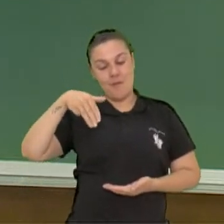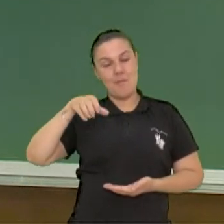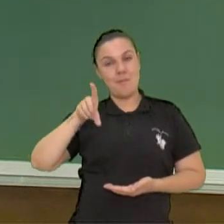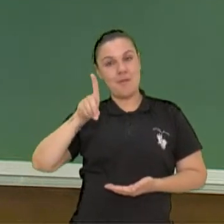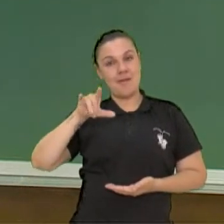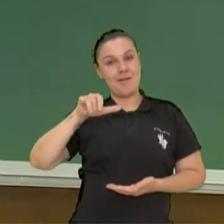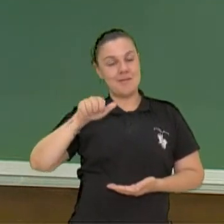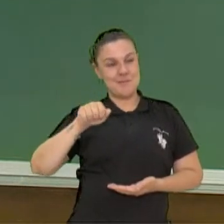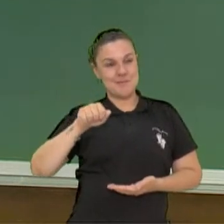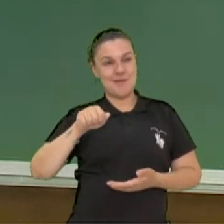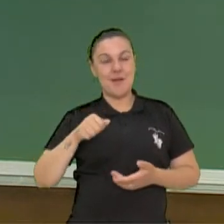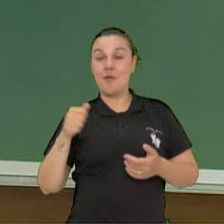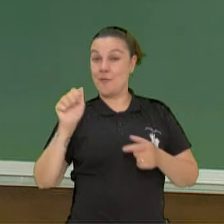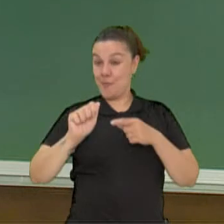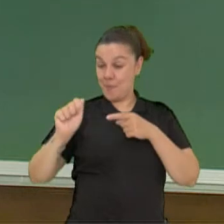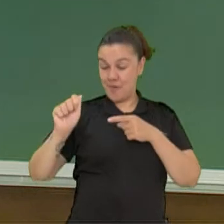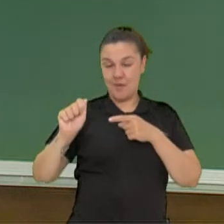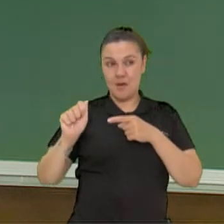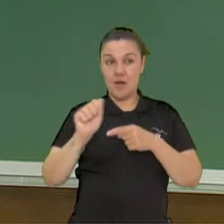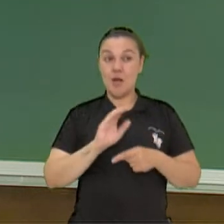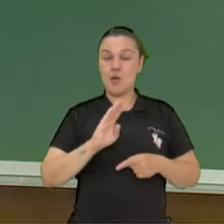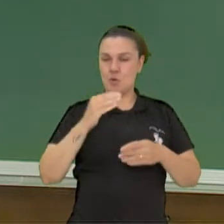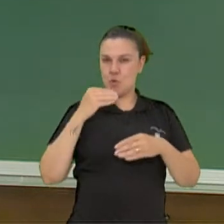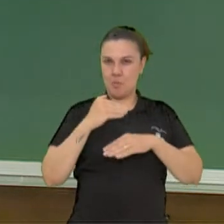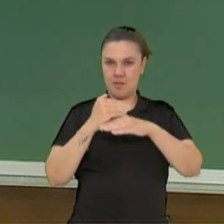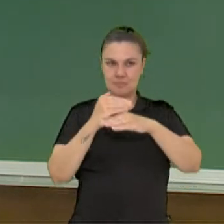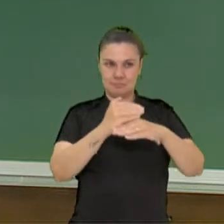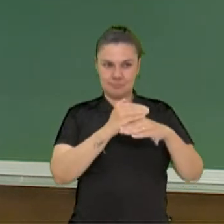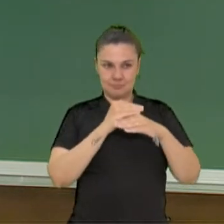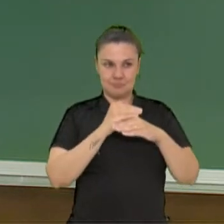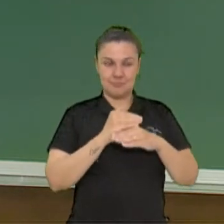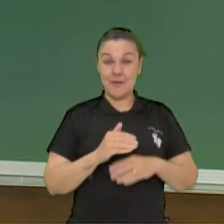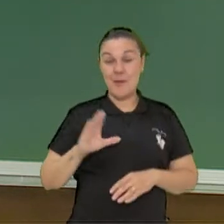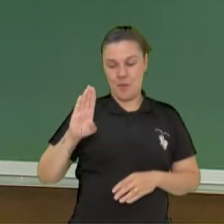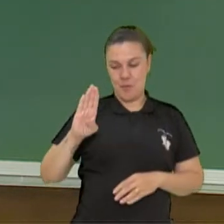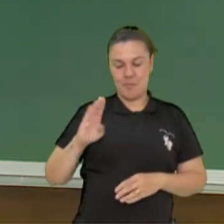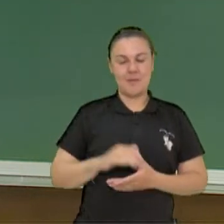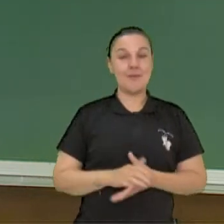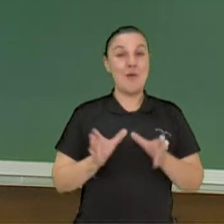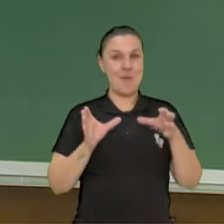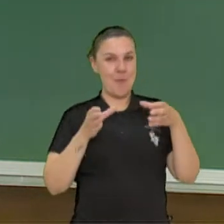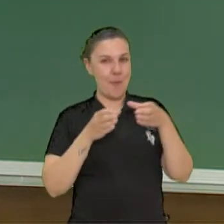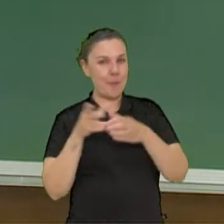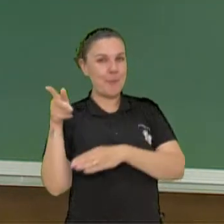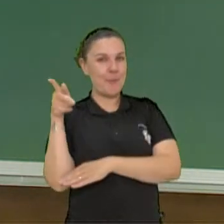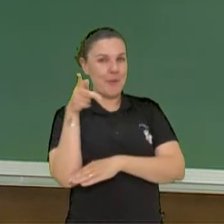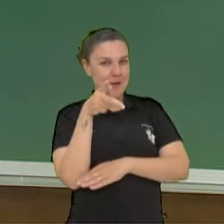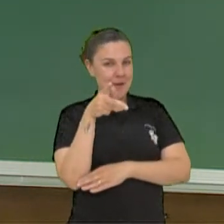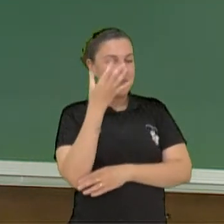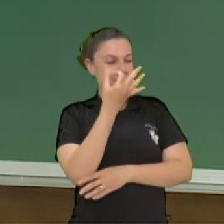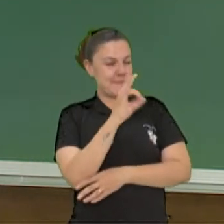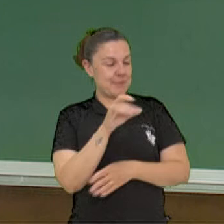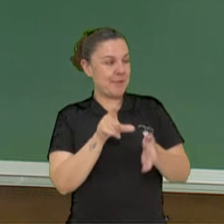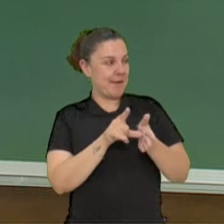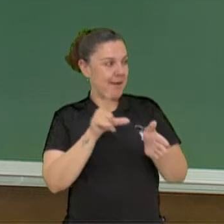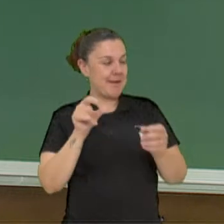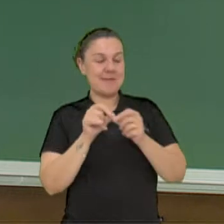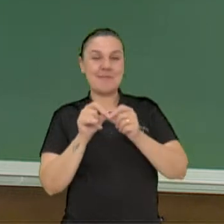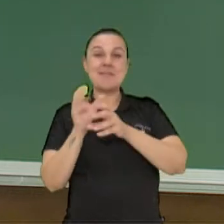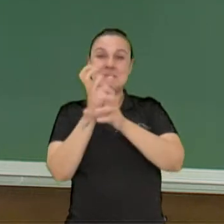o que você tem que fazer para resolver? Bom, as respostinhas aqui, mas depois a gente vai verificar como foi resolvido.